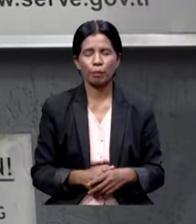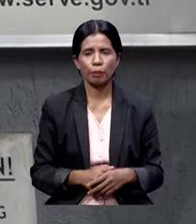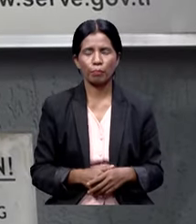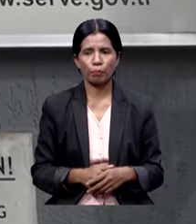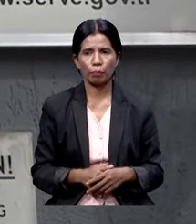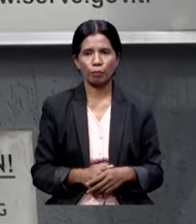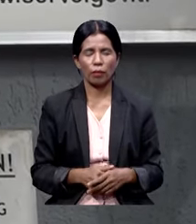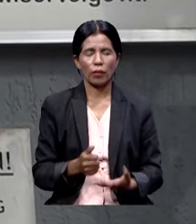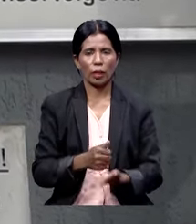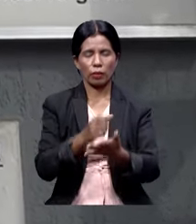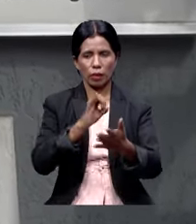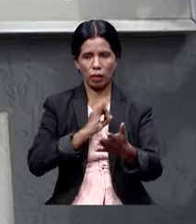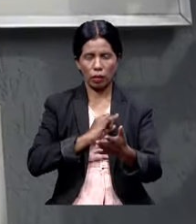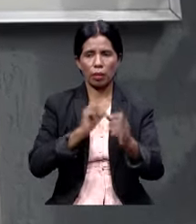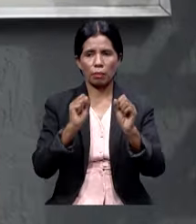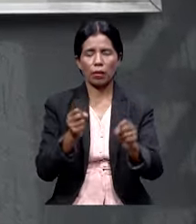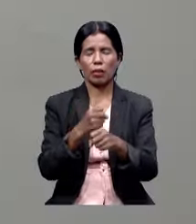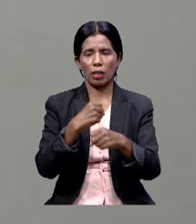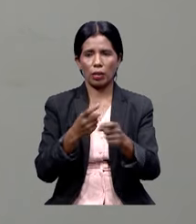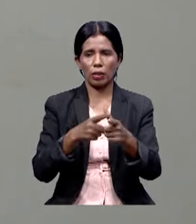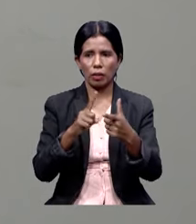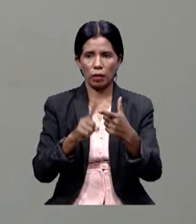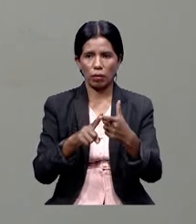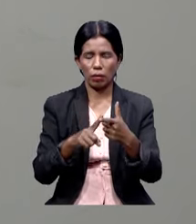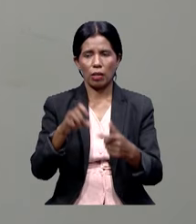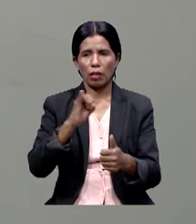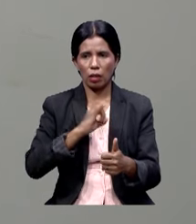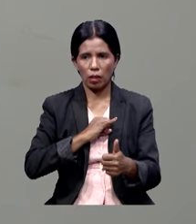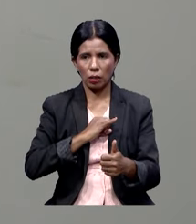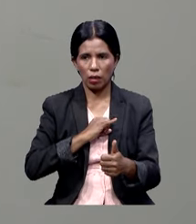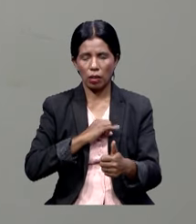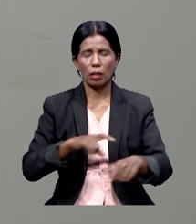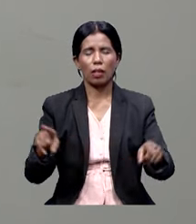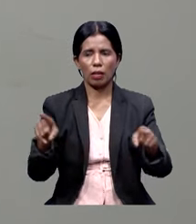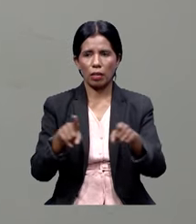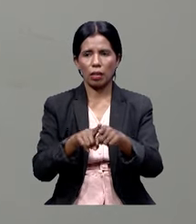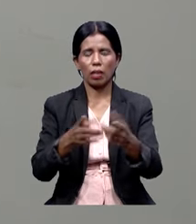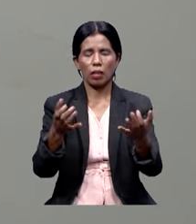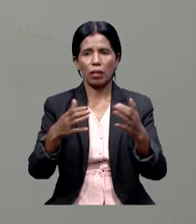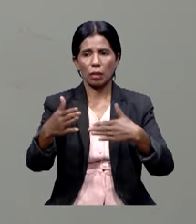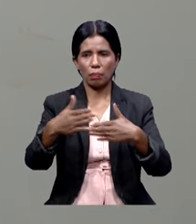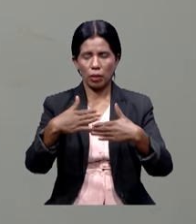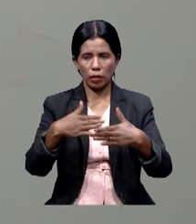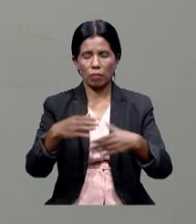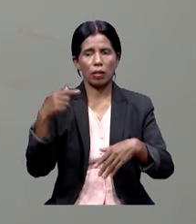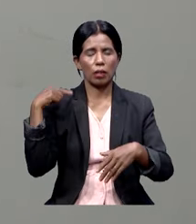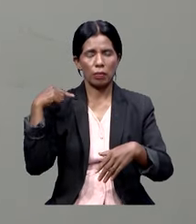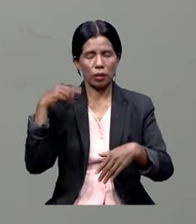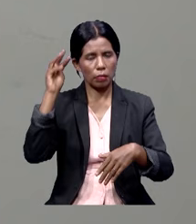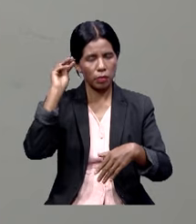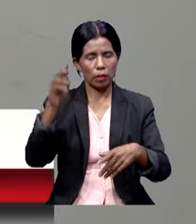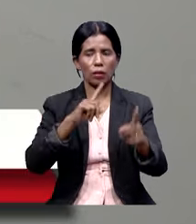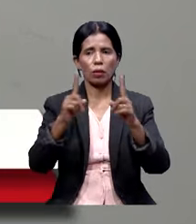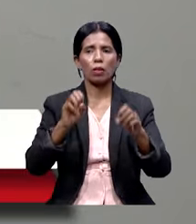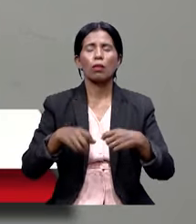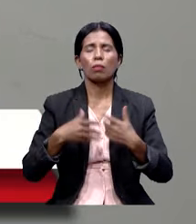dezembro, ajuda a Lehau, para a Halolai depois, depois de Sama falecido, há uma cara cabeça que há uma lei gabinete misto para a confirmação ou